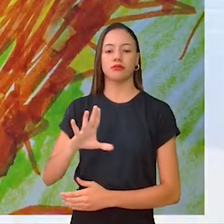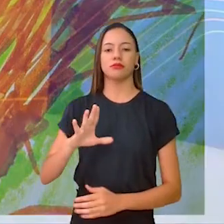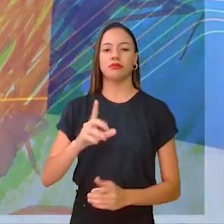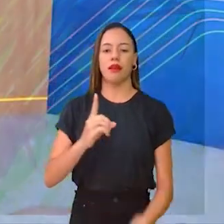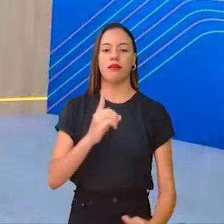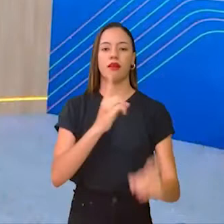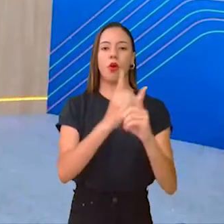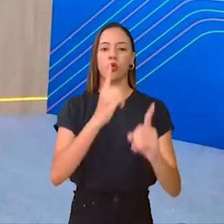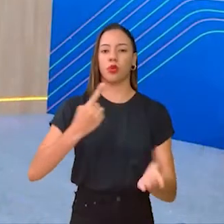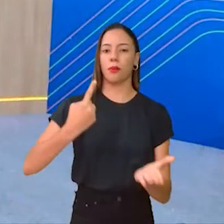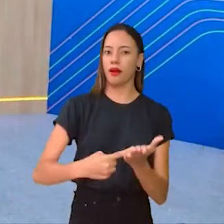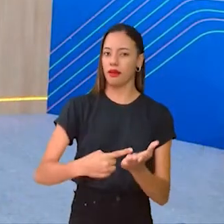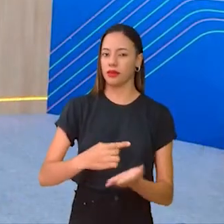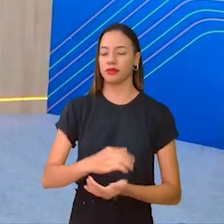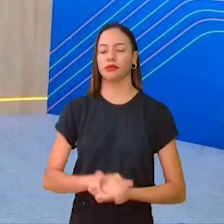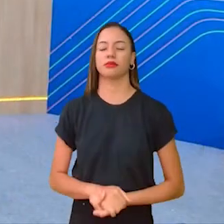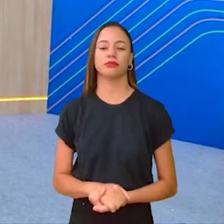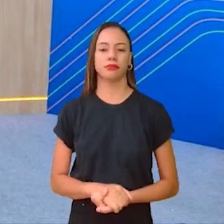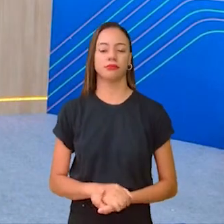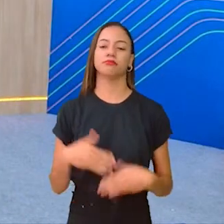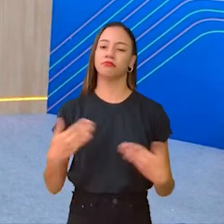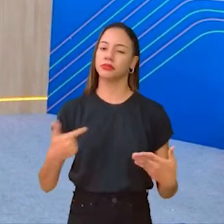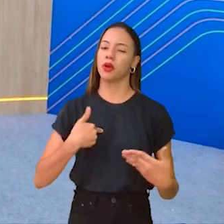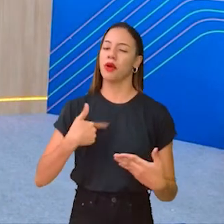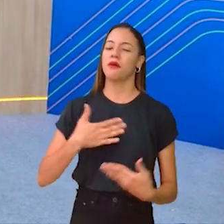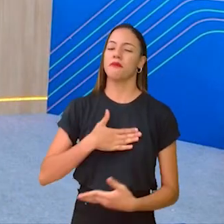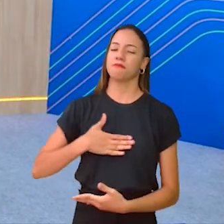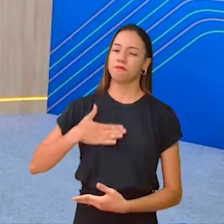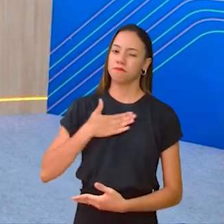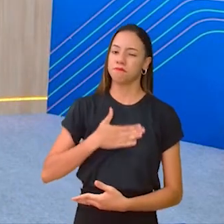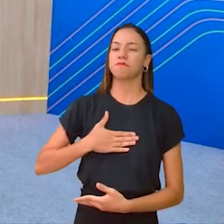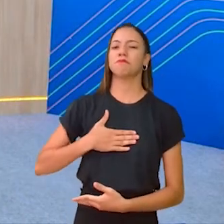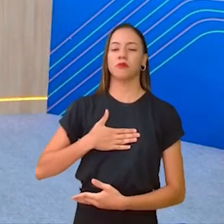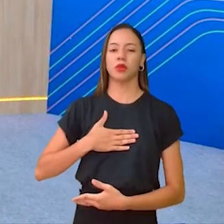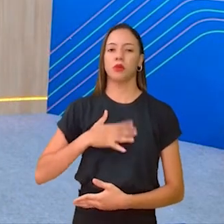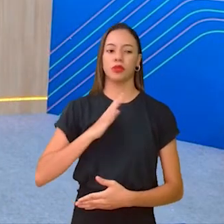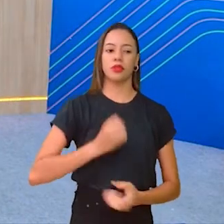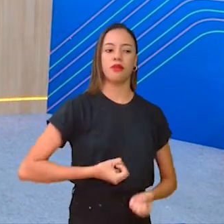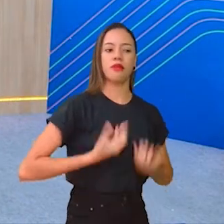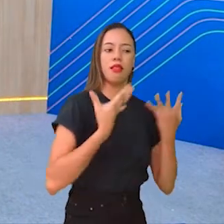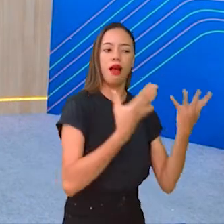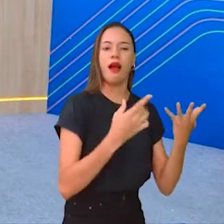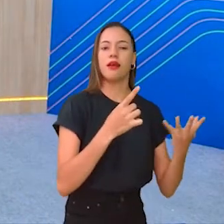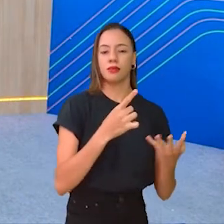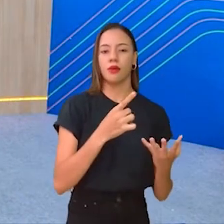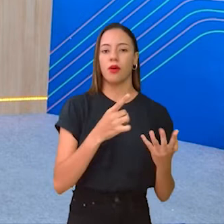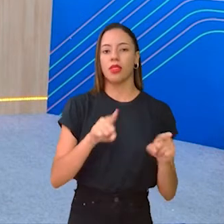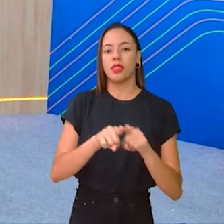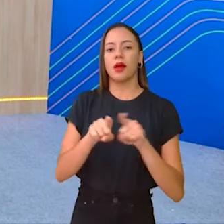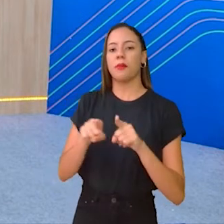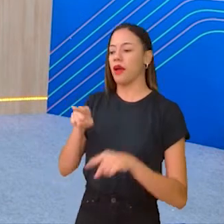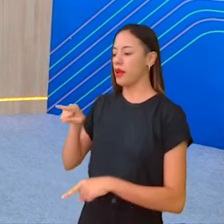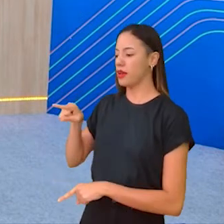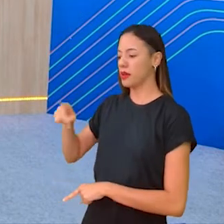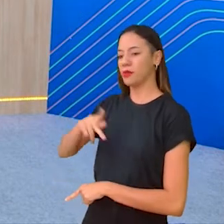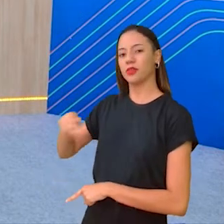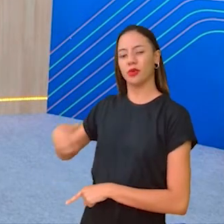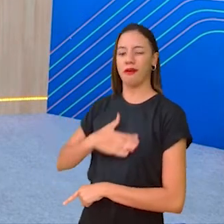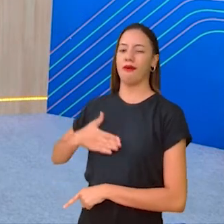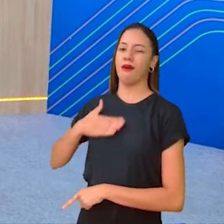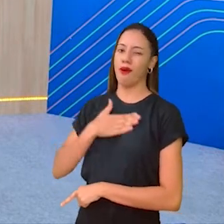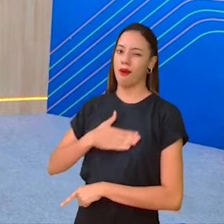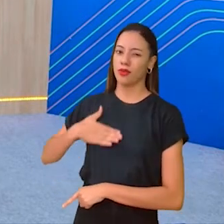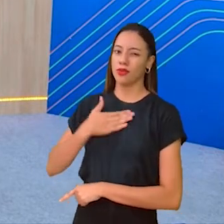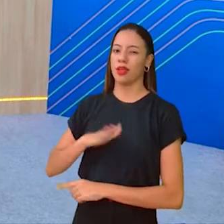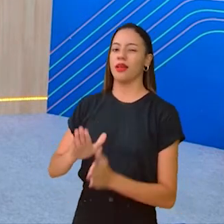Eu fiquei muito feliz de narrar isso aí, mas quem gosta desse livro é a professora Yolanda, essa pessoa que está aqui. Fala para eles um pouquinho desse livro, professora, o que é